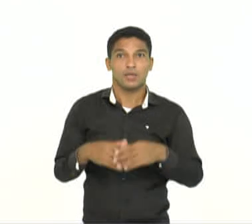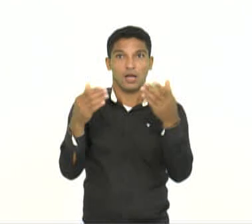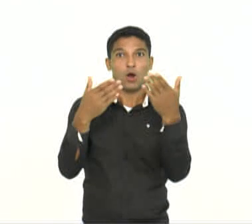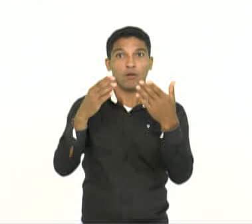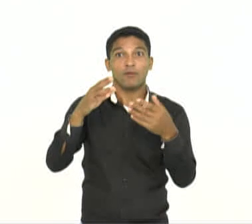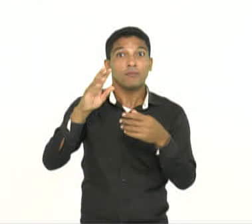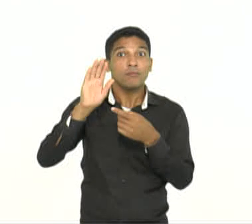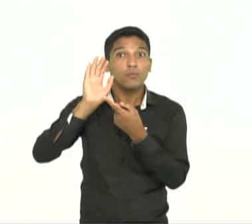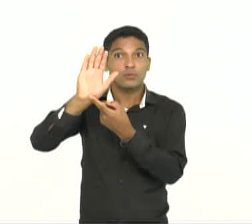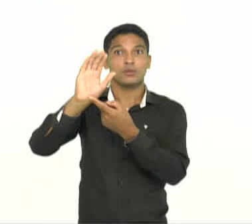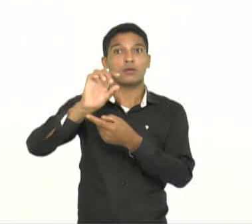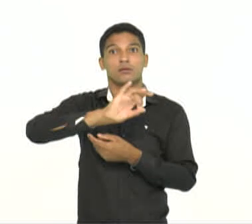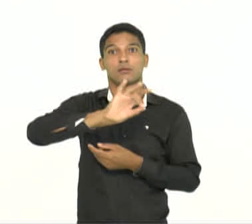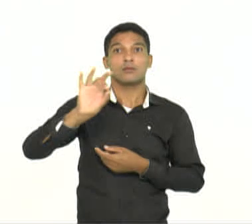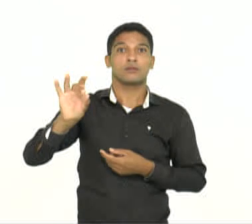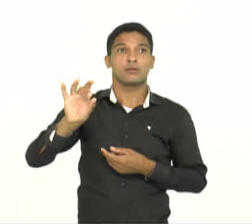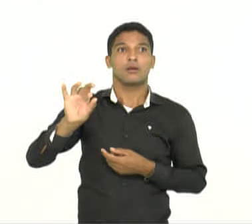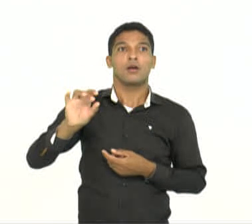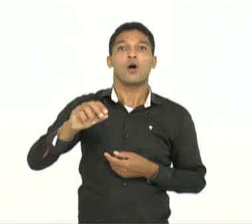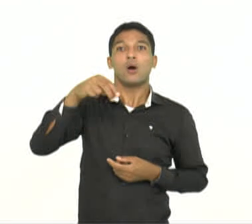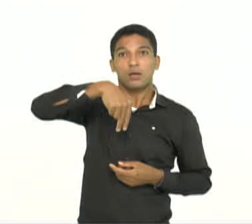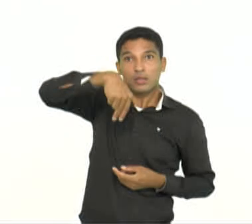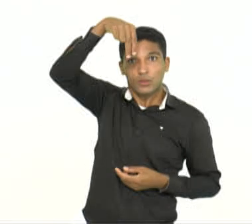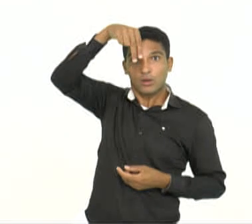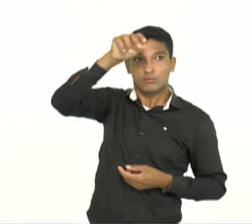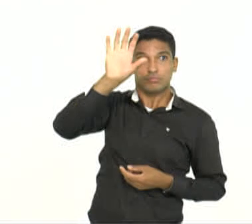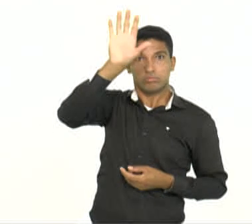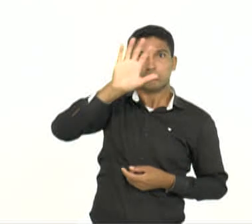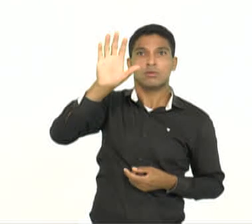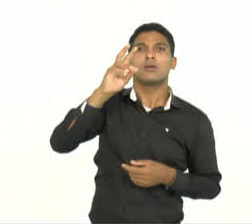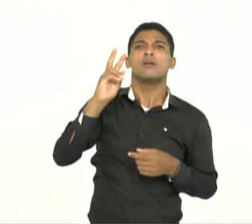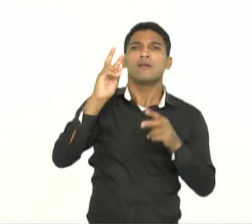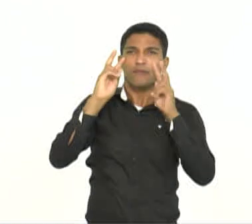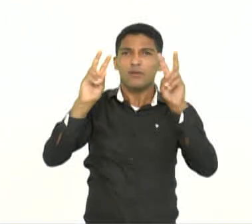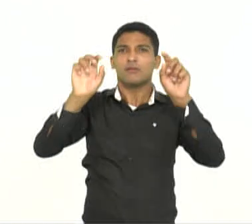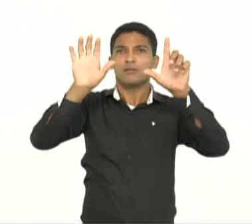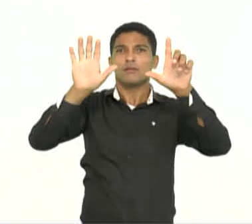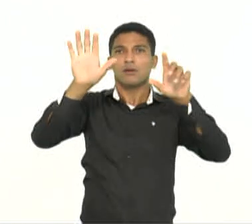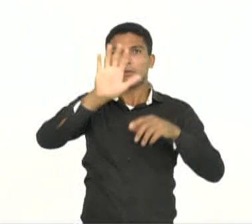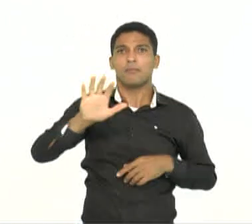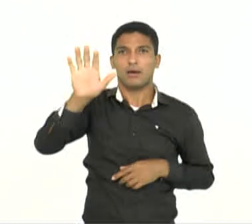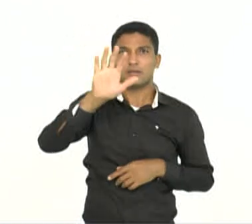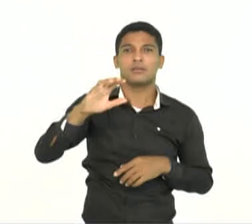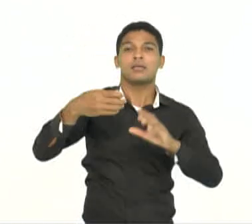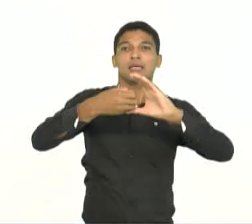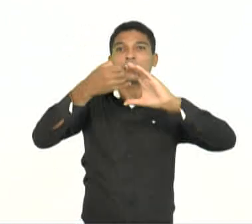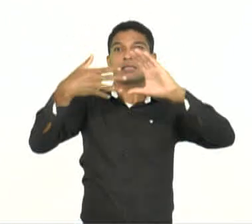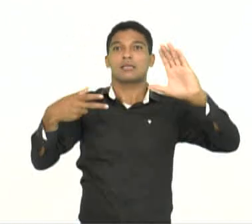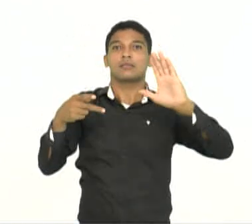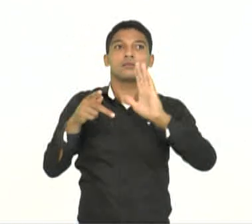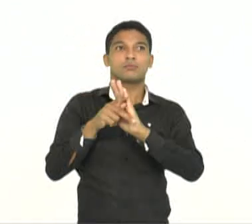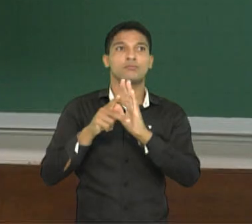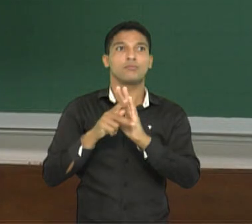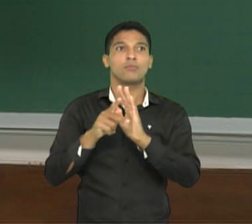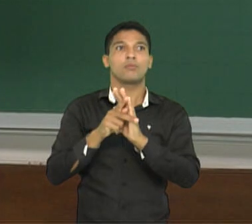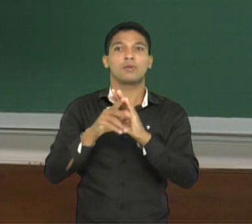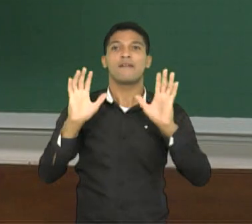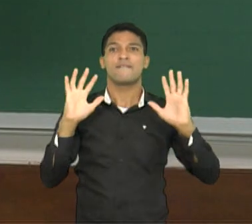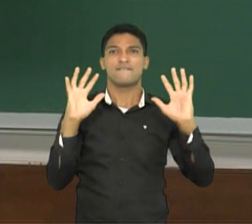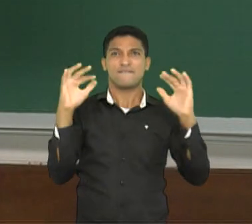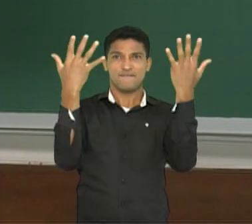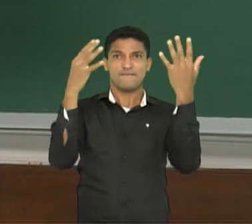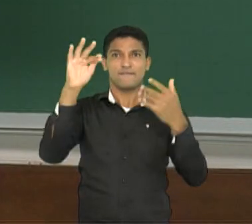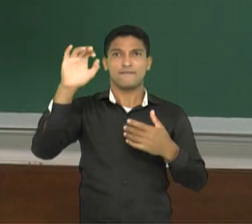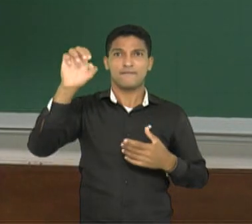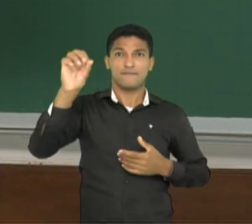uma delas, né? Se eu pensar na região norte, a imagem já traz para nós ali uma característica lá do Festival de Parintins que a gente estudou. Então, o